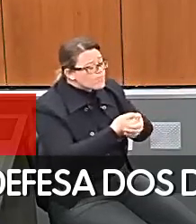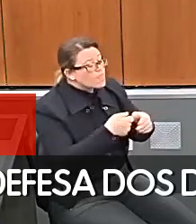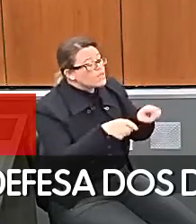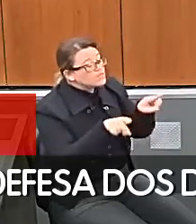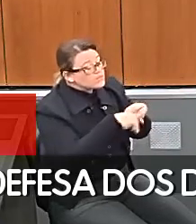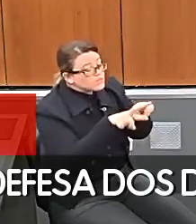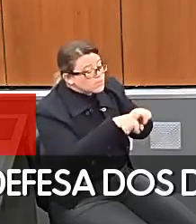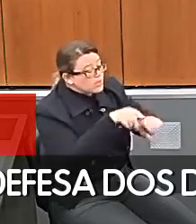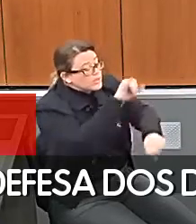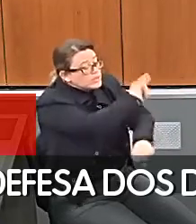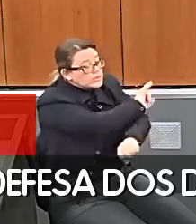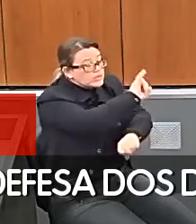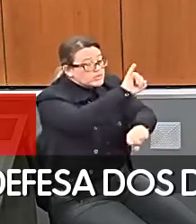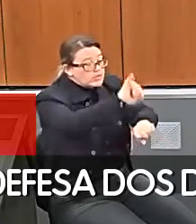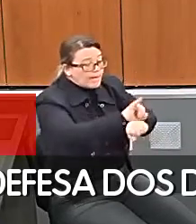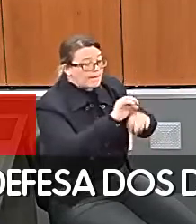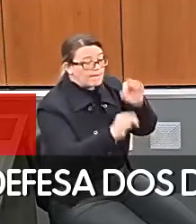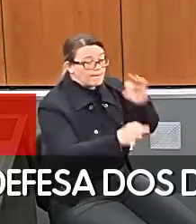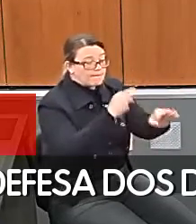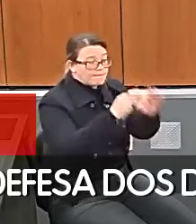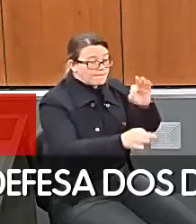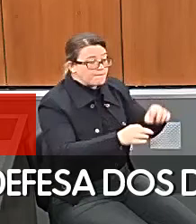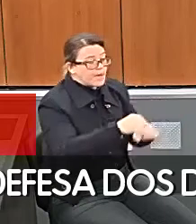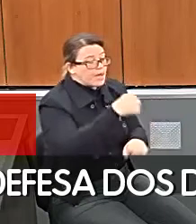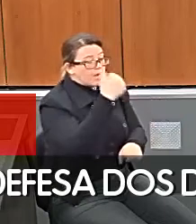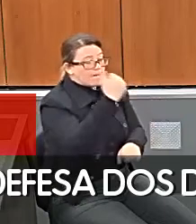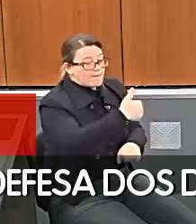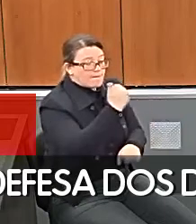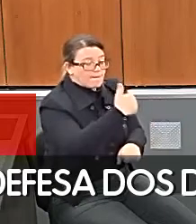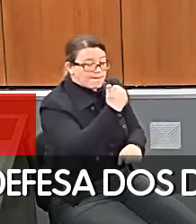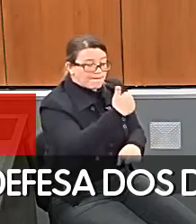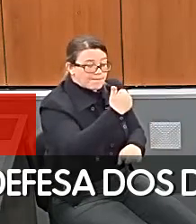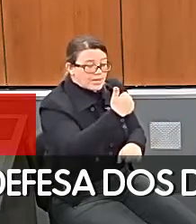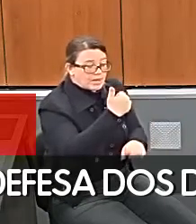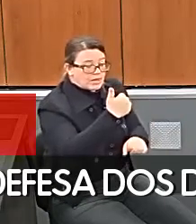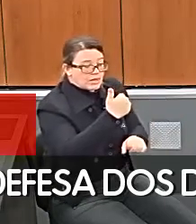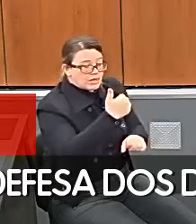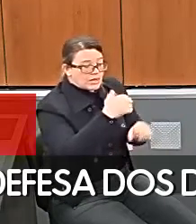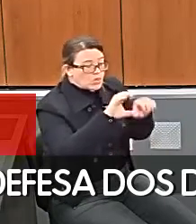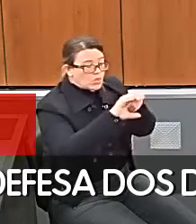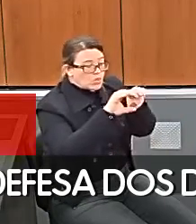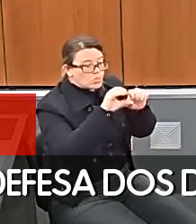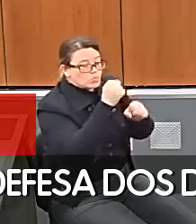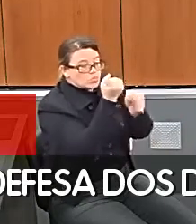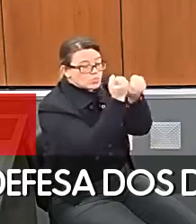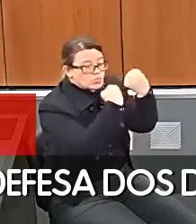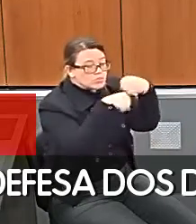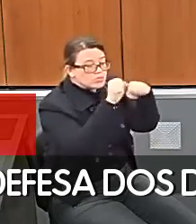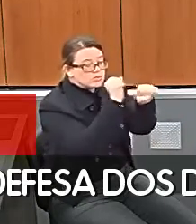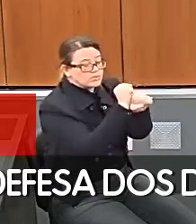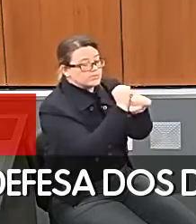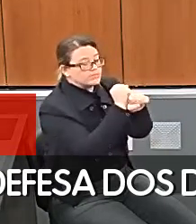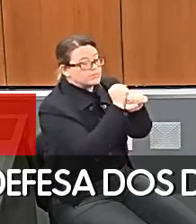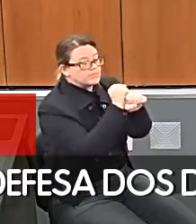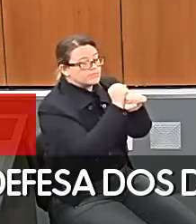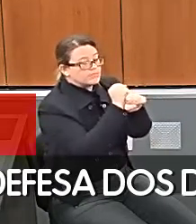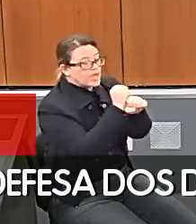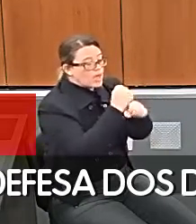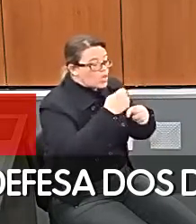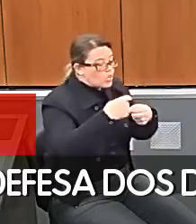dia 30 de junho o primeiro seminário regional de Itabira para tratar das